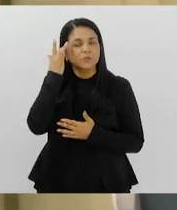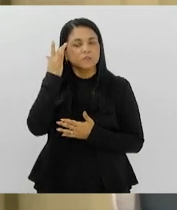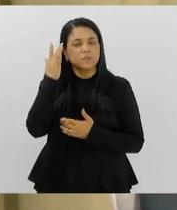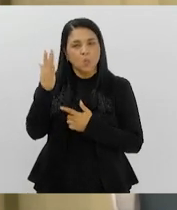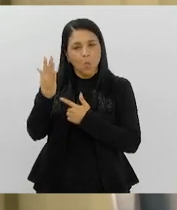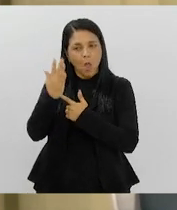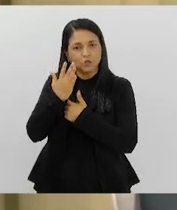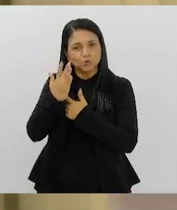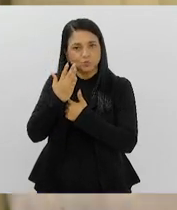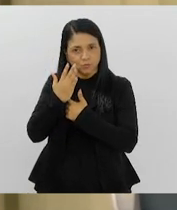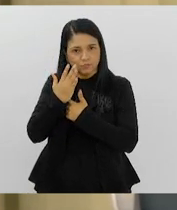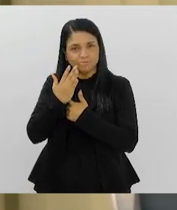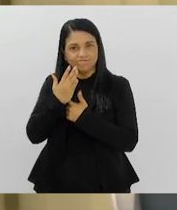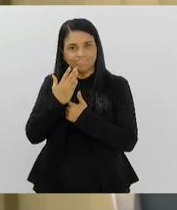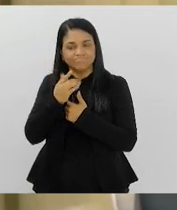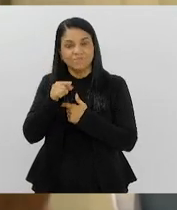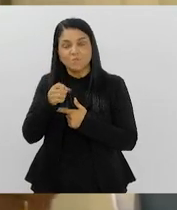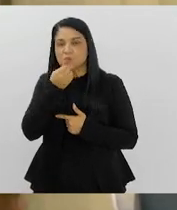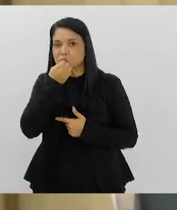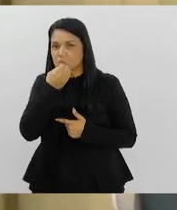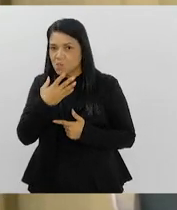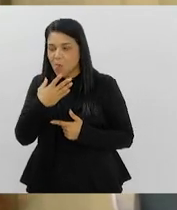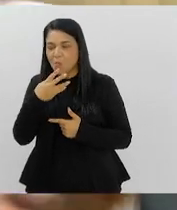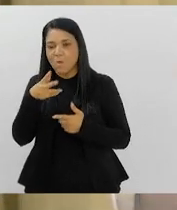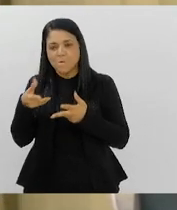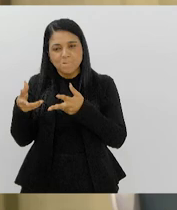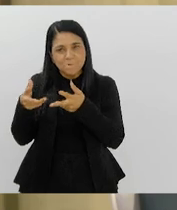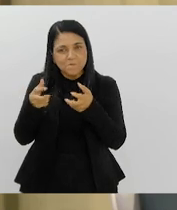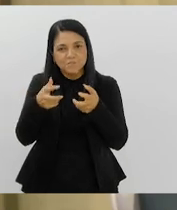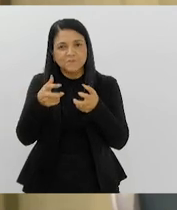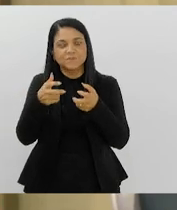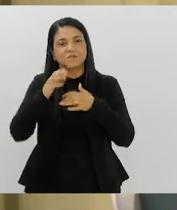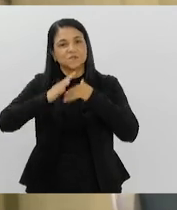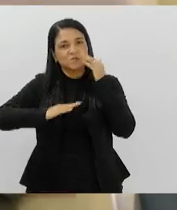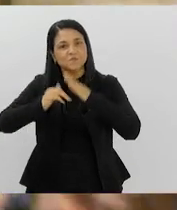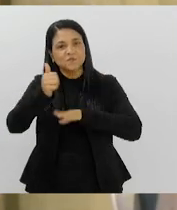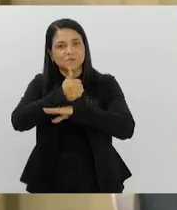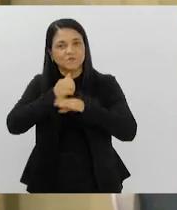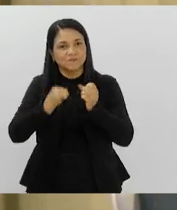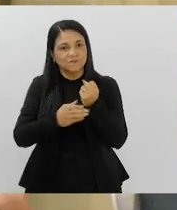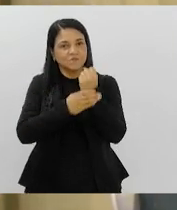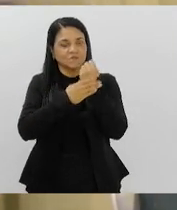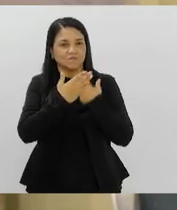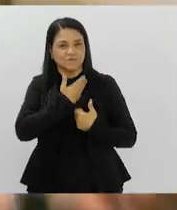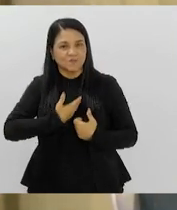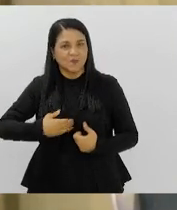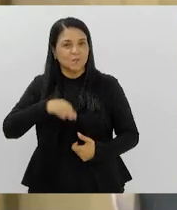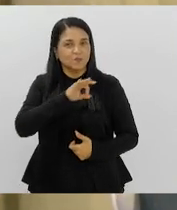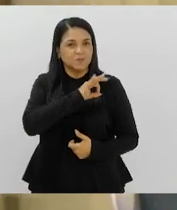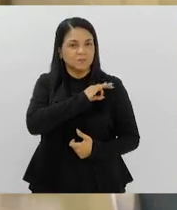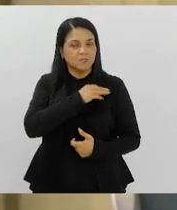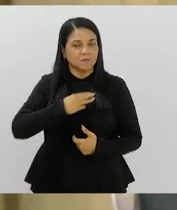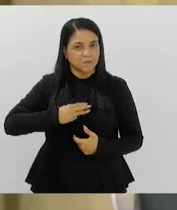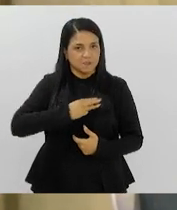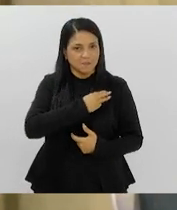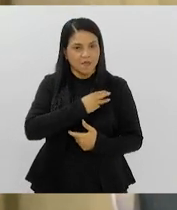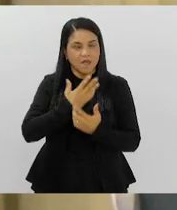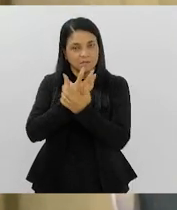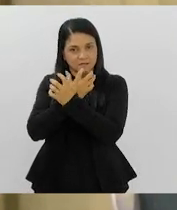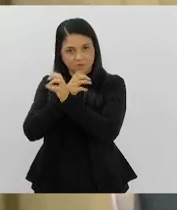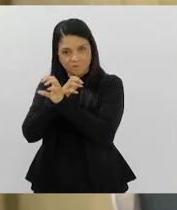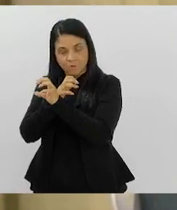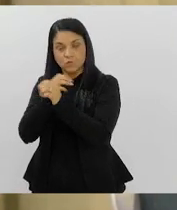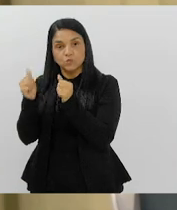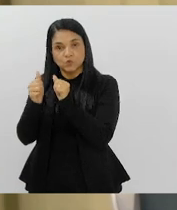Paulo Henrique falou que bacana é ver os profissionais da área de segurança, policiais militares, policiais civis, junto a